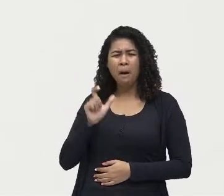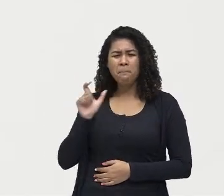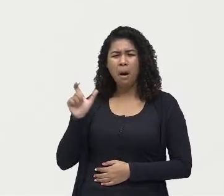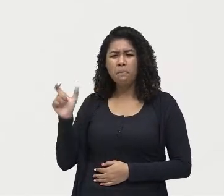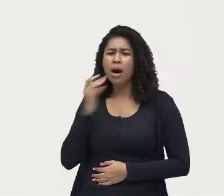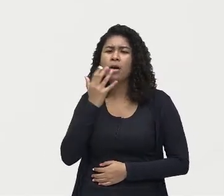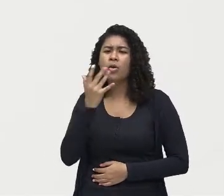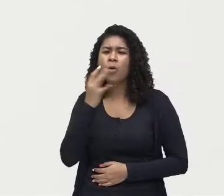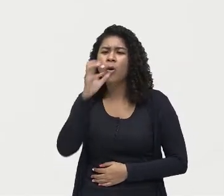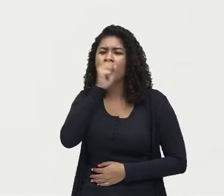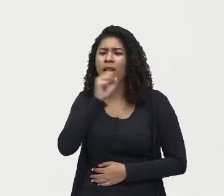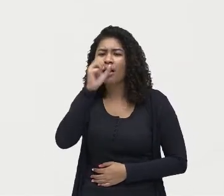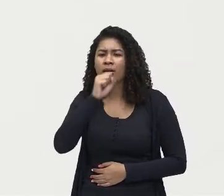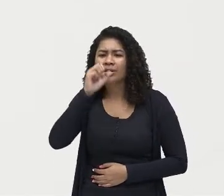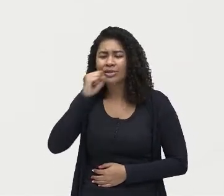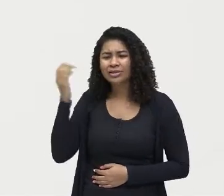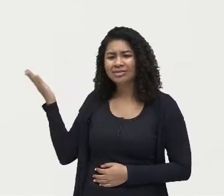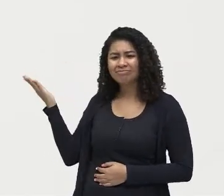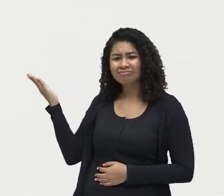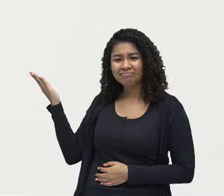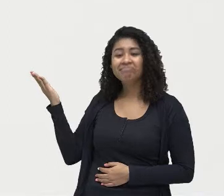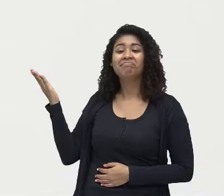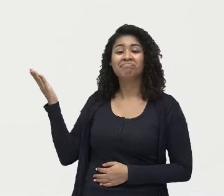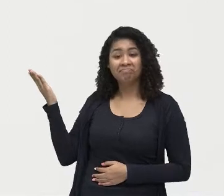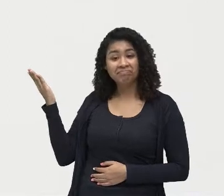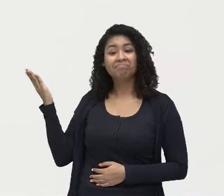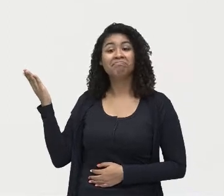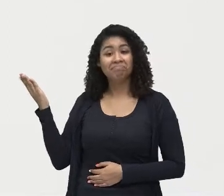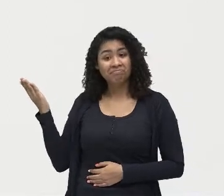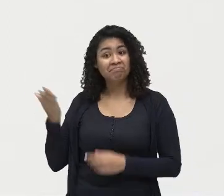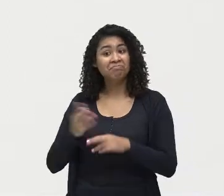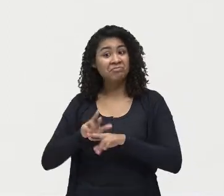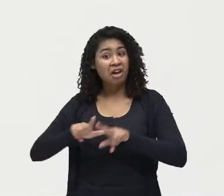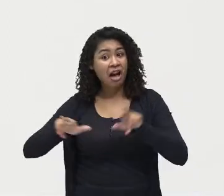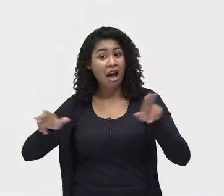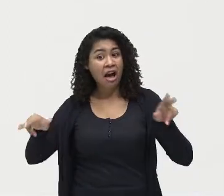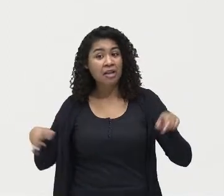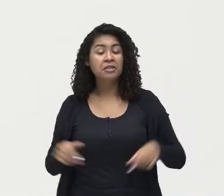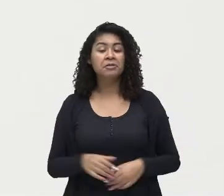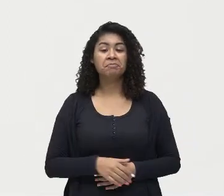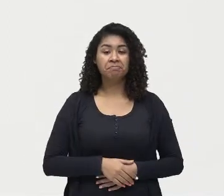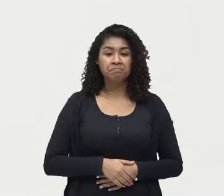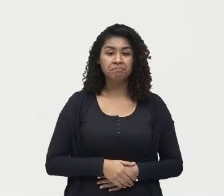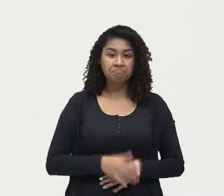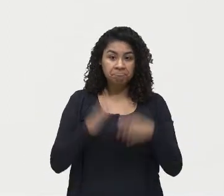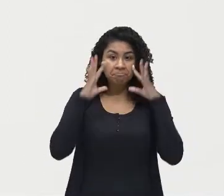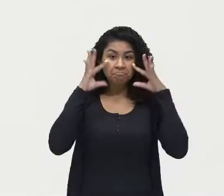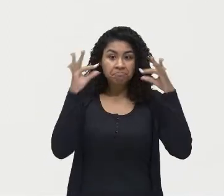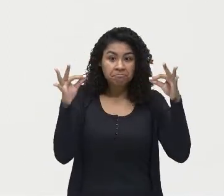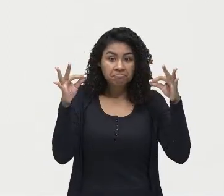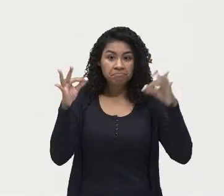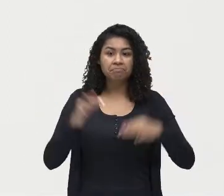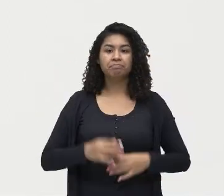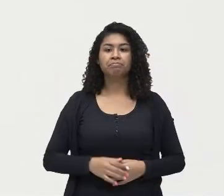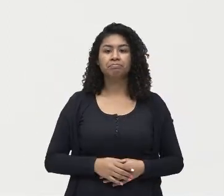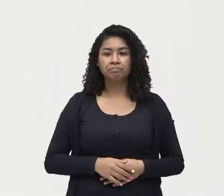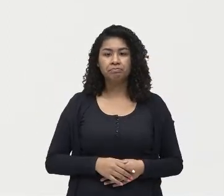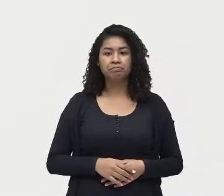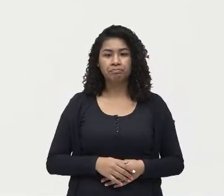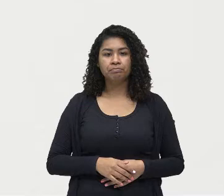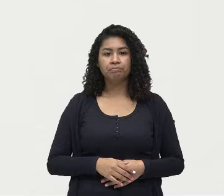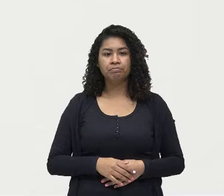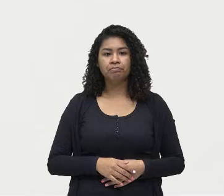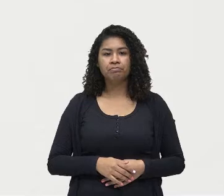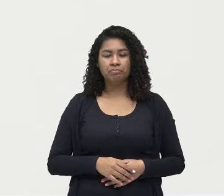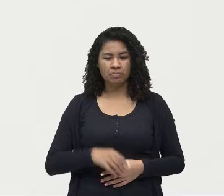ou locuções conjuntivas que nós destacamos aqui para você. Ó. Aqui, ó, observe. Quais delas,